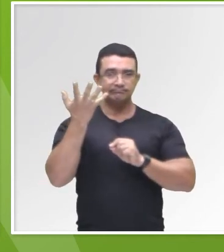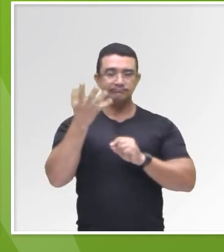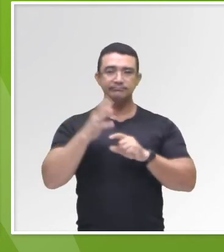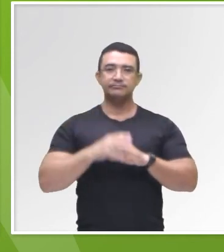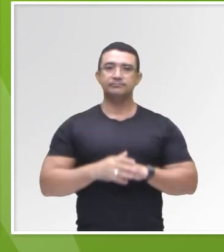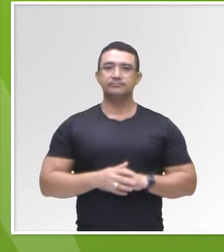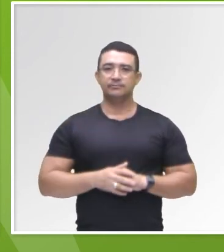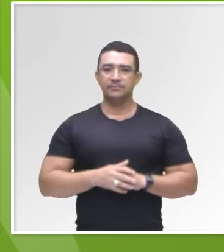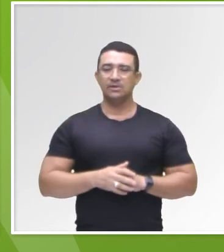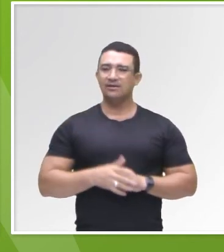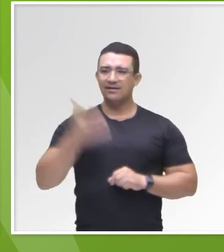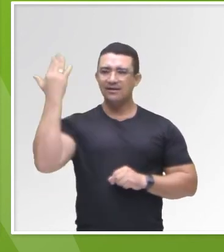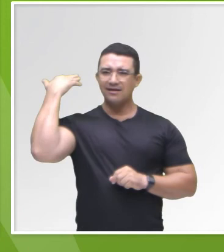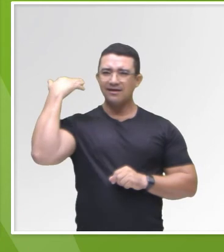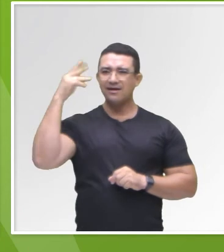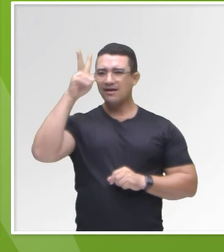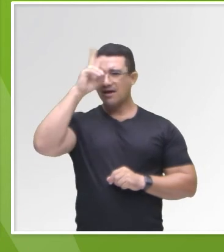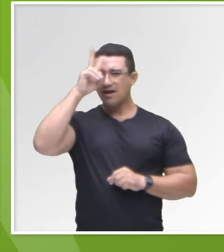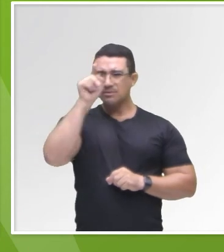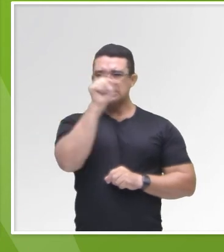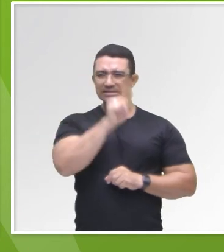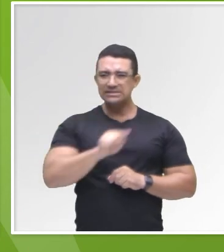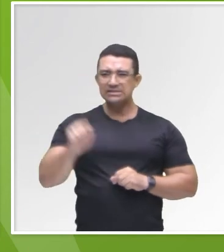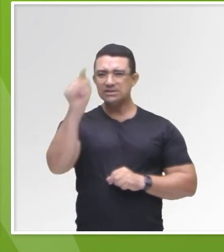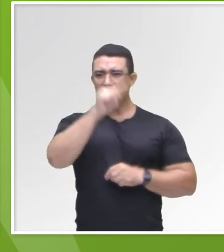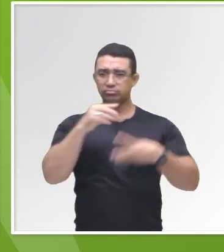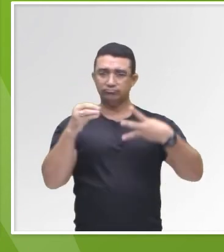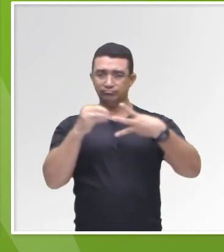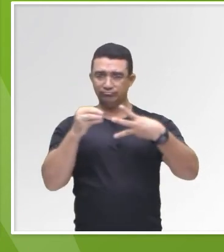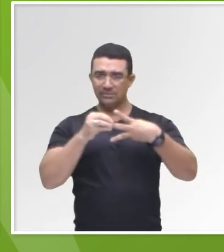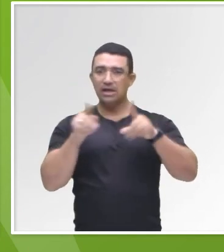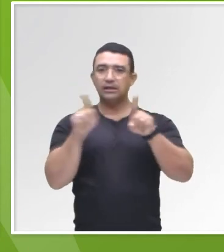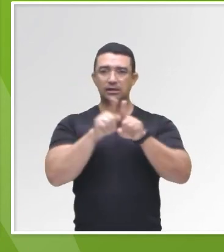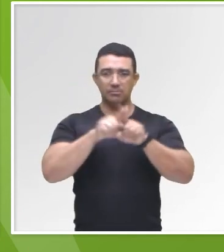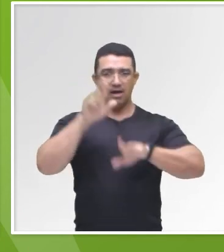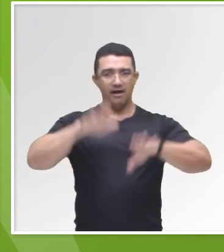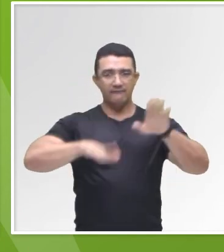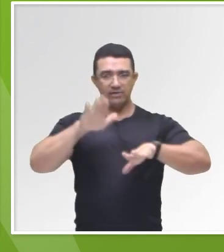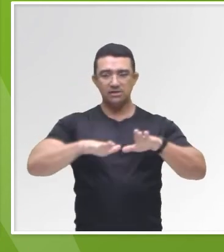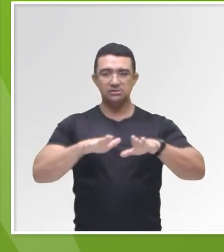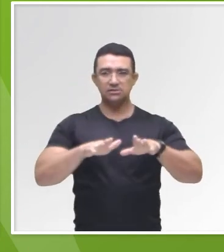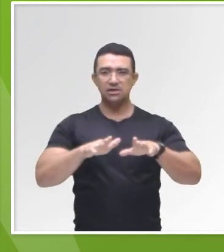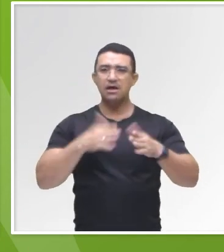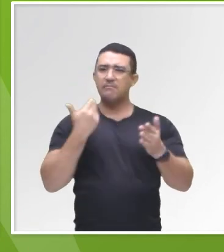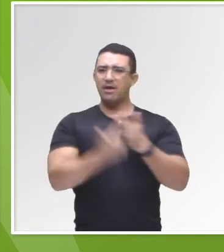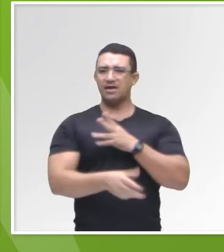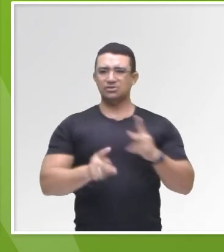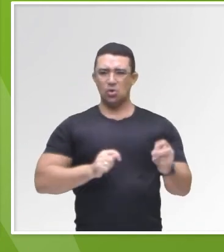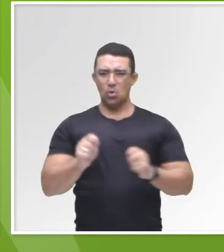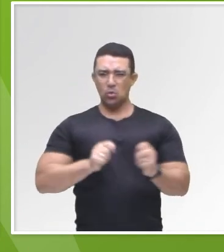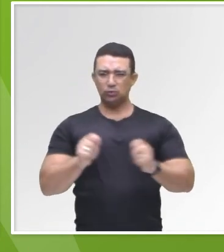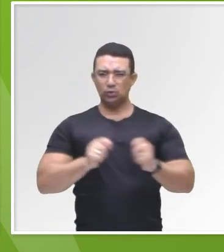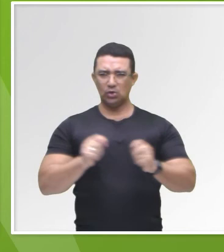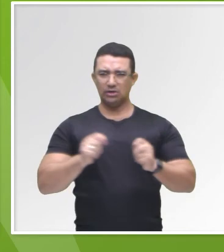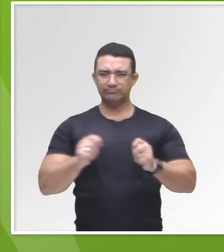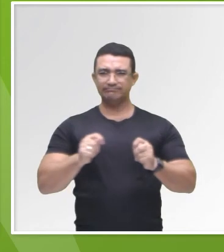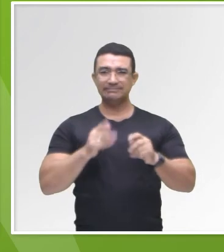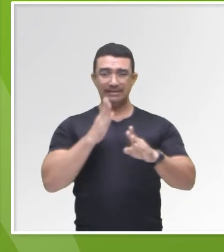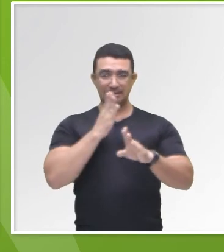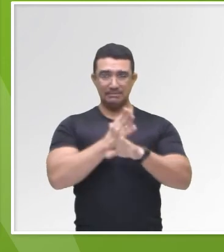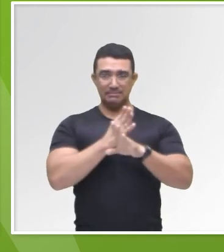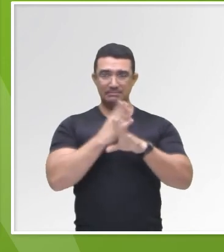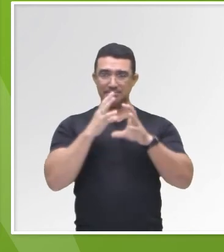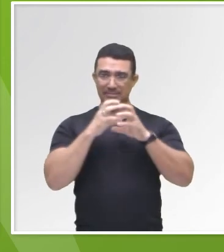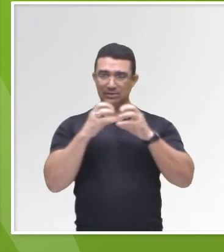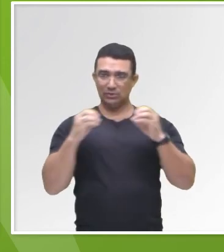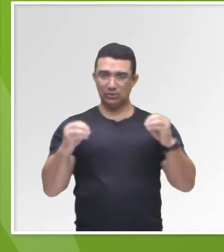a gente observou lá no início da nossa aula, e também a perda de controle da mitose. Nós temos lá as células normais, né, que vão